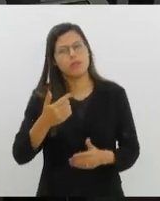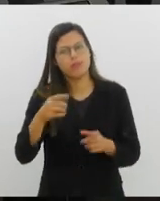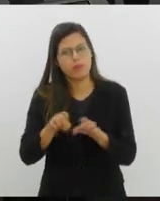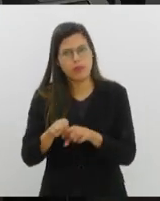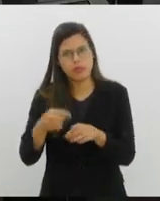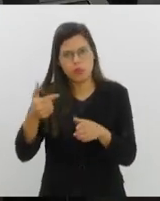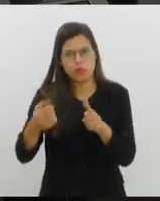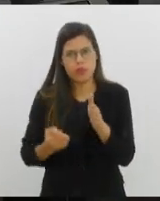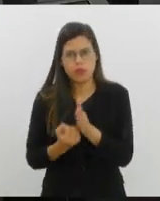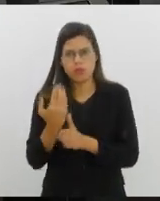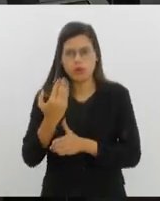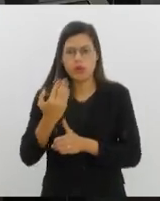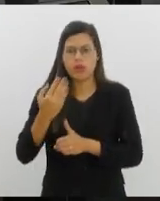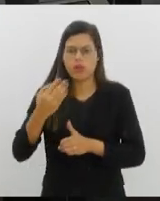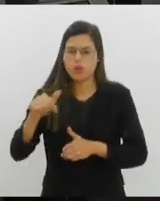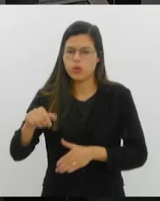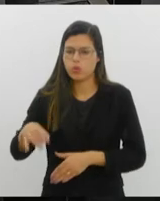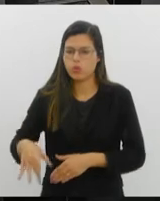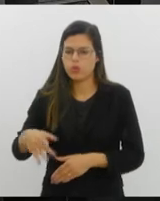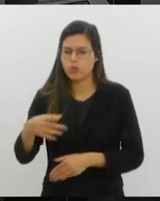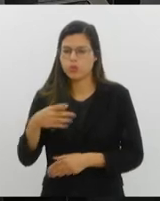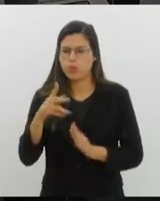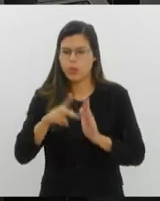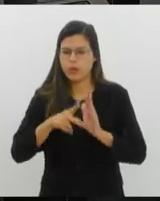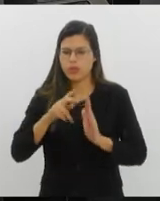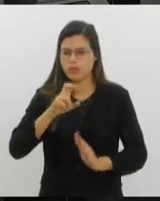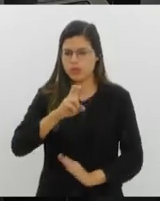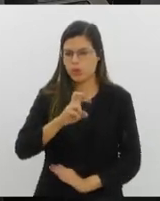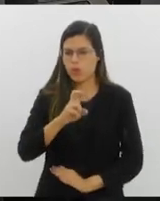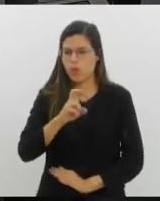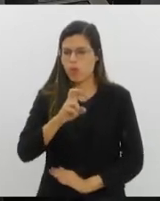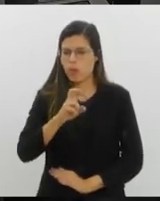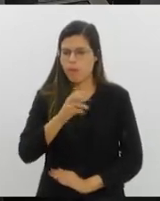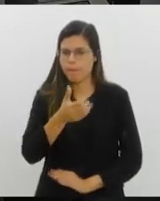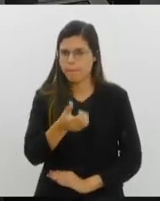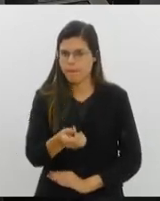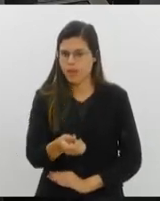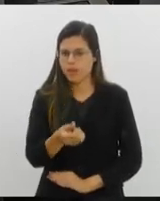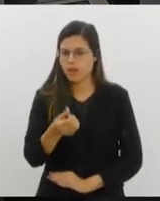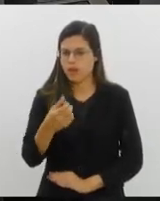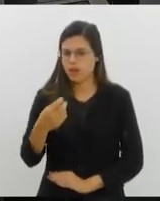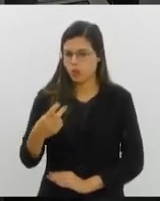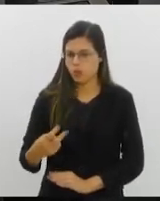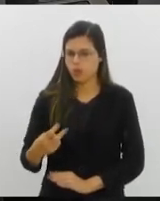562, do Vinícius Cozzolino. 562, coautoria.